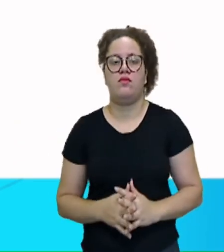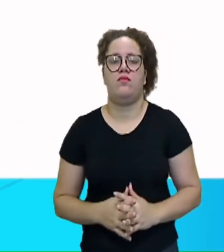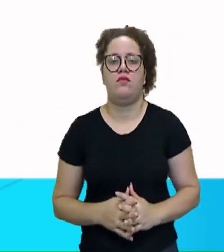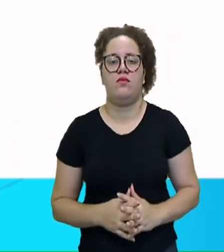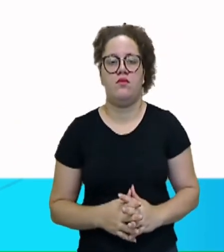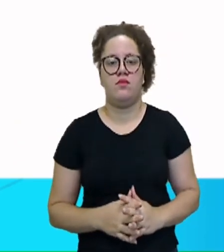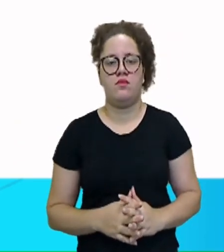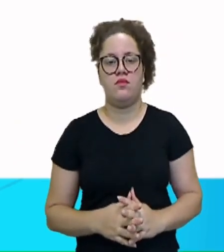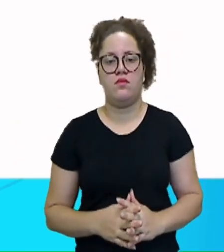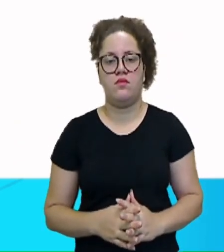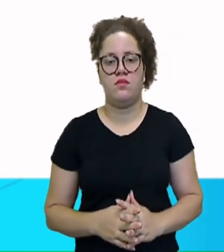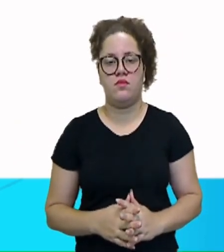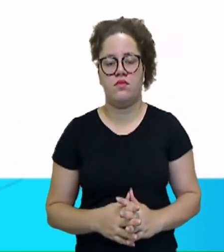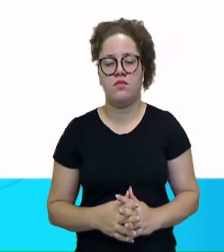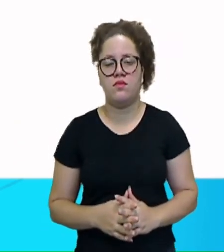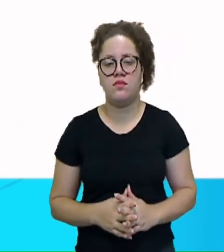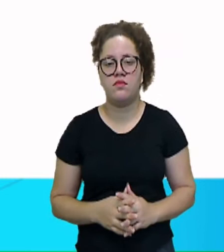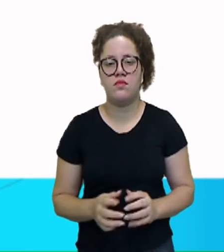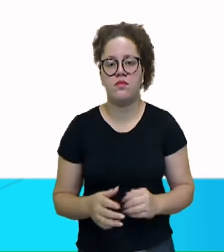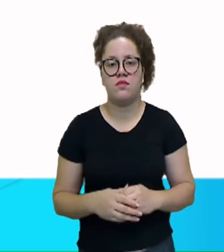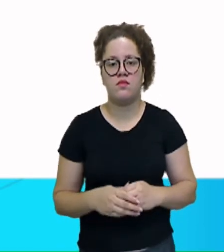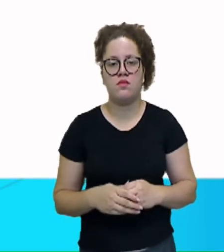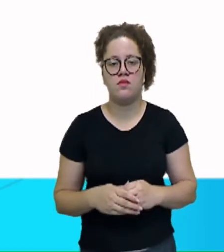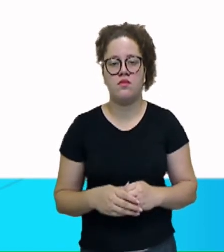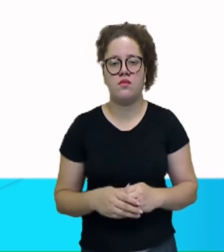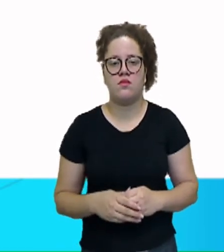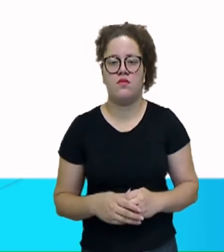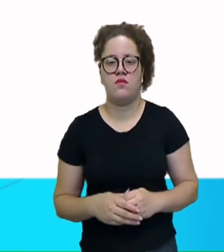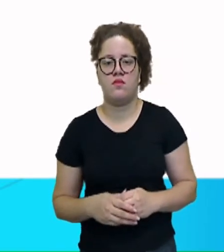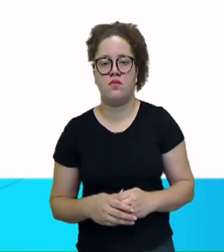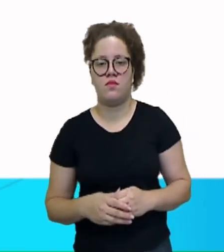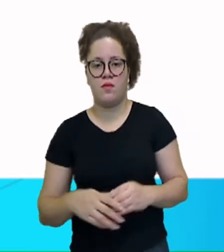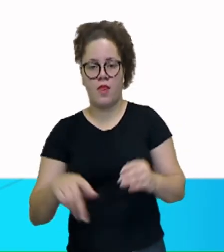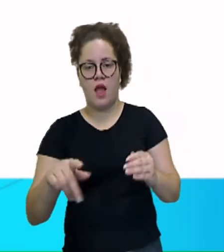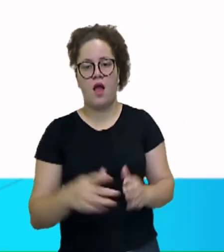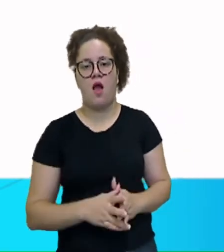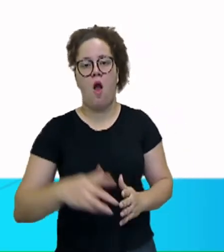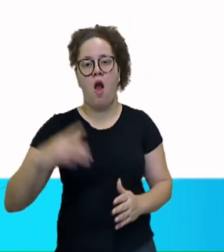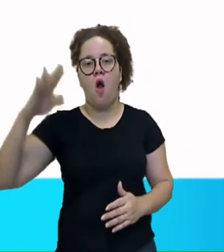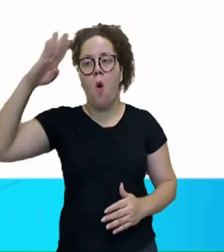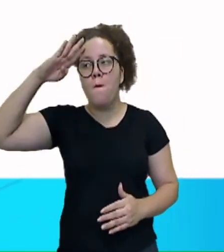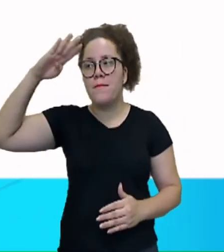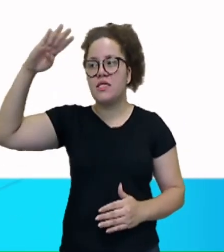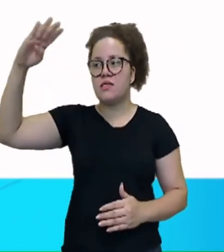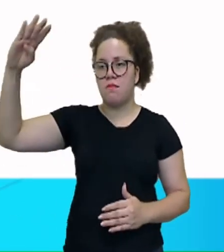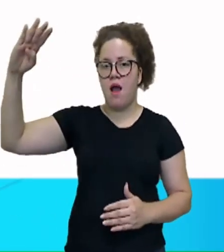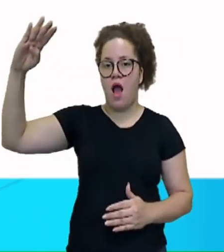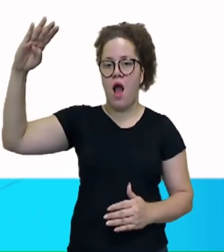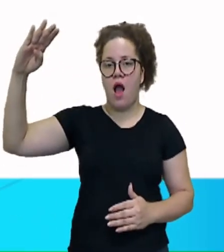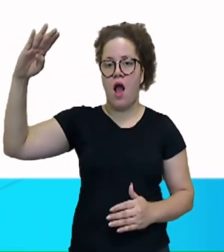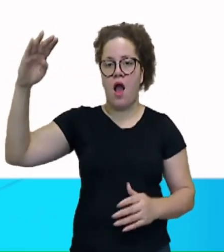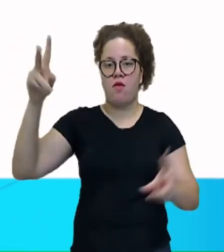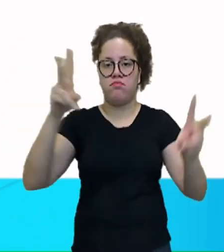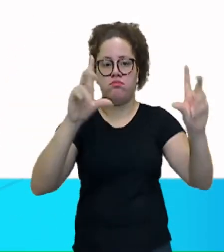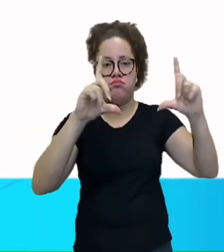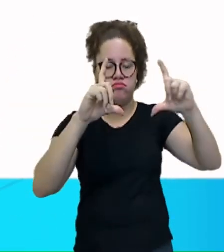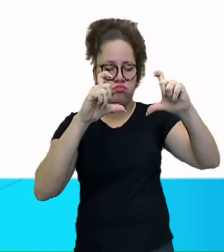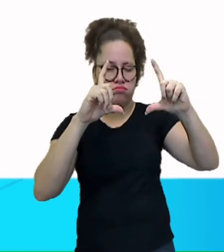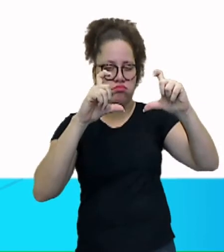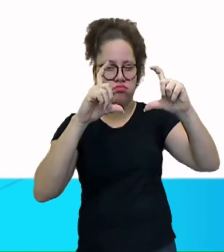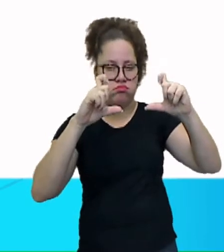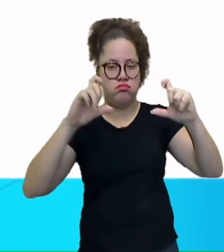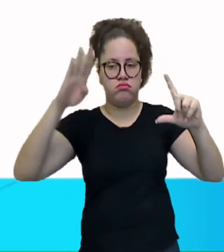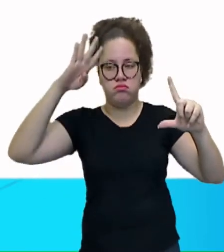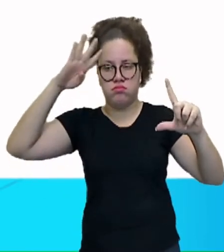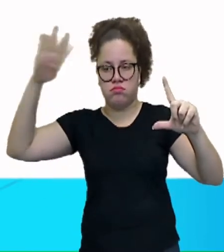E vamos falar assim, o ator ou o principal ali, que foi fotografado,